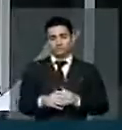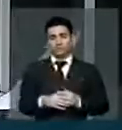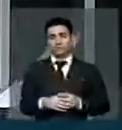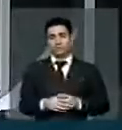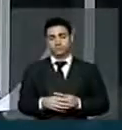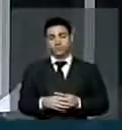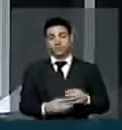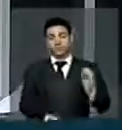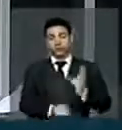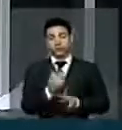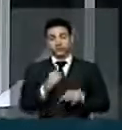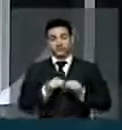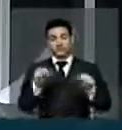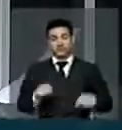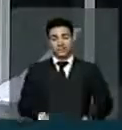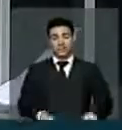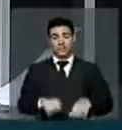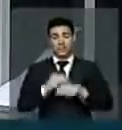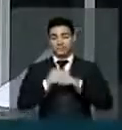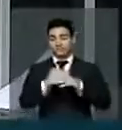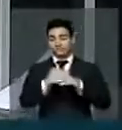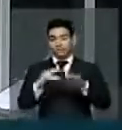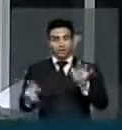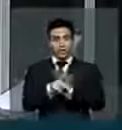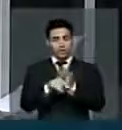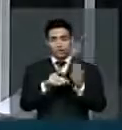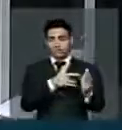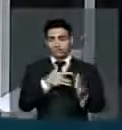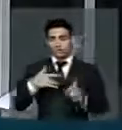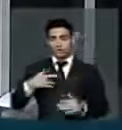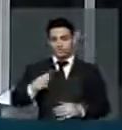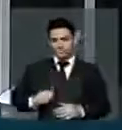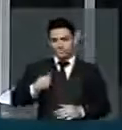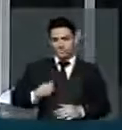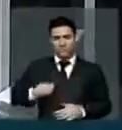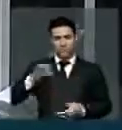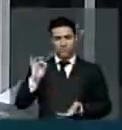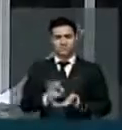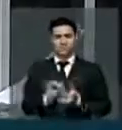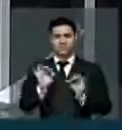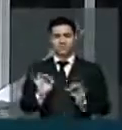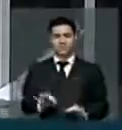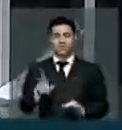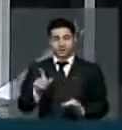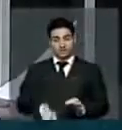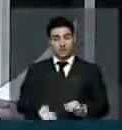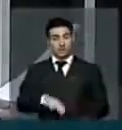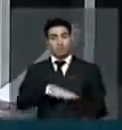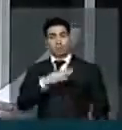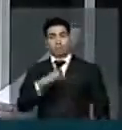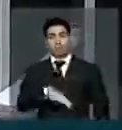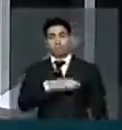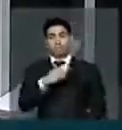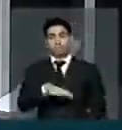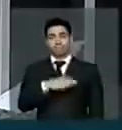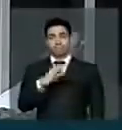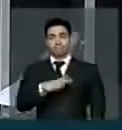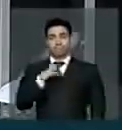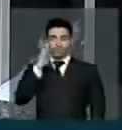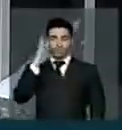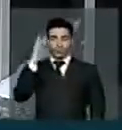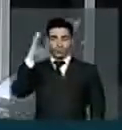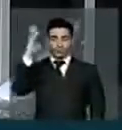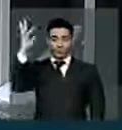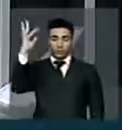e implementar um sistema universal de saúde que funcione de verdade é uma audaciosa e, eu tenho certeza,